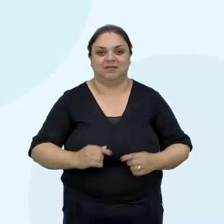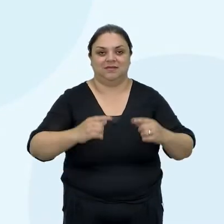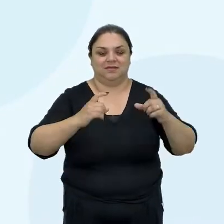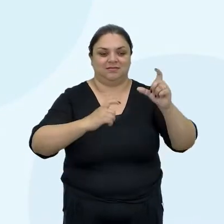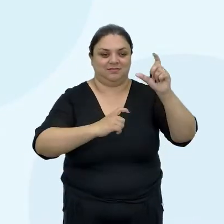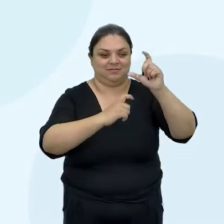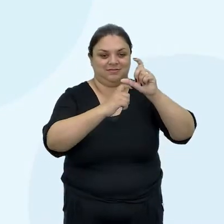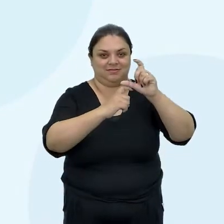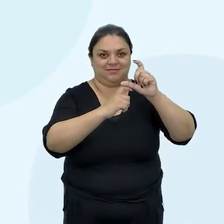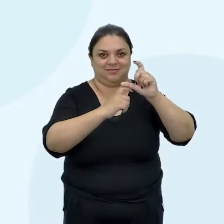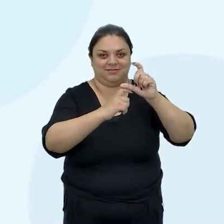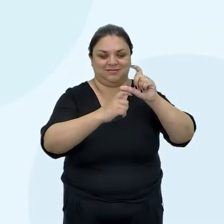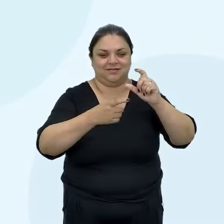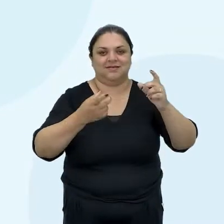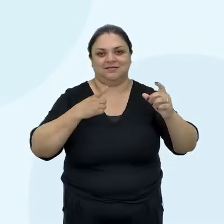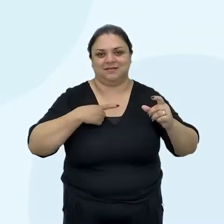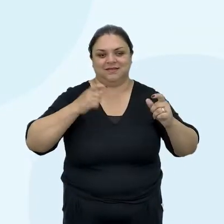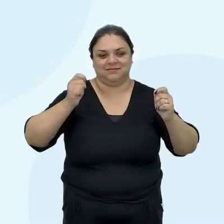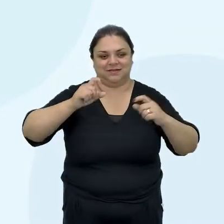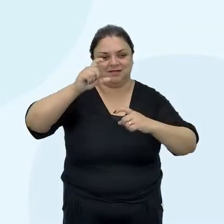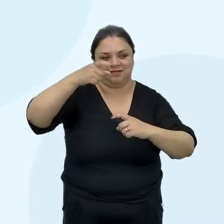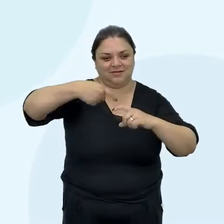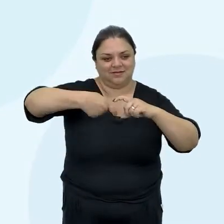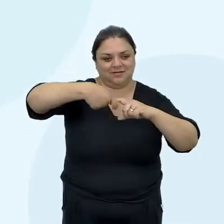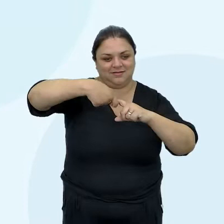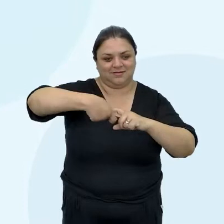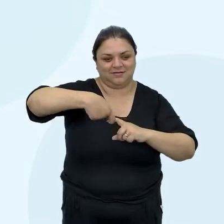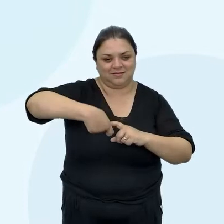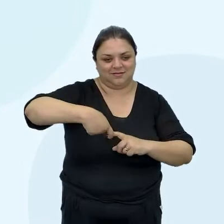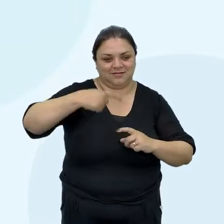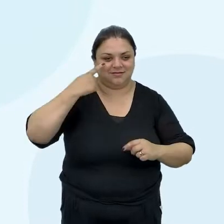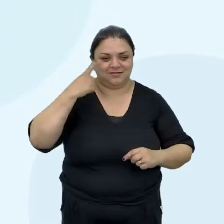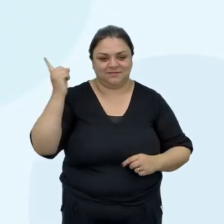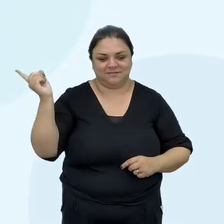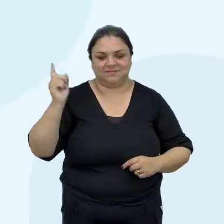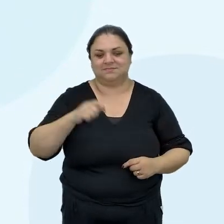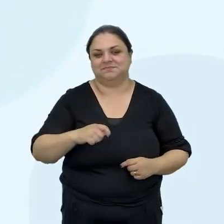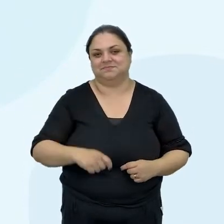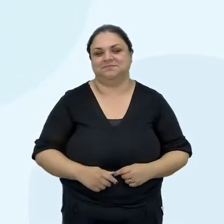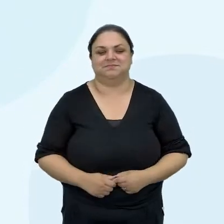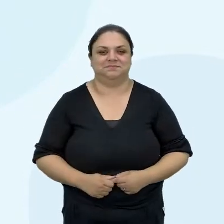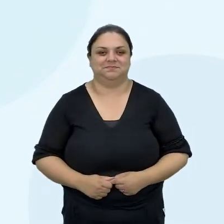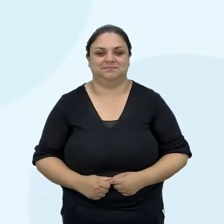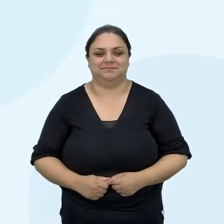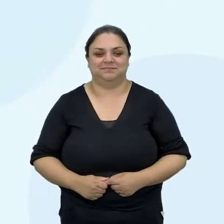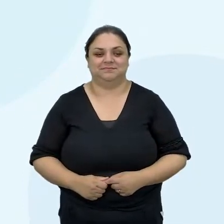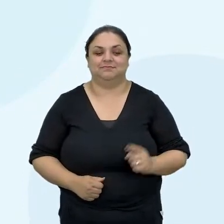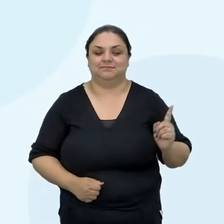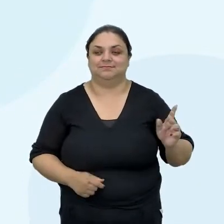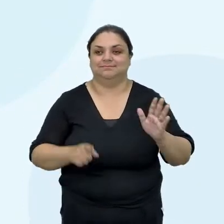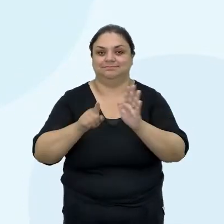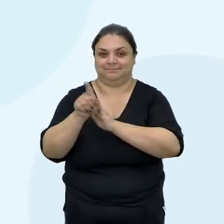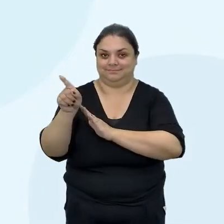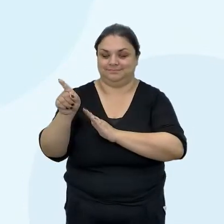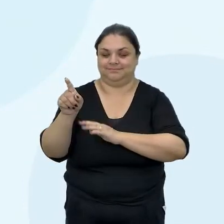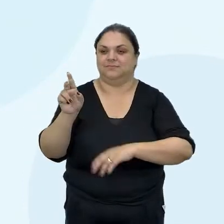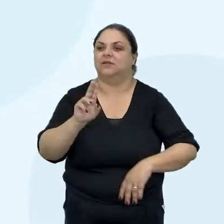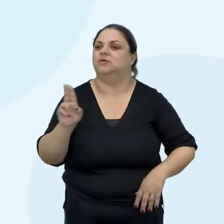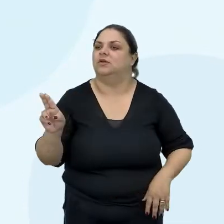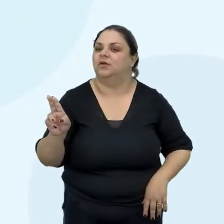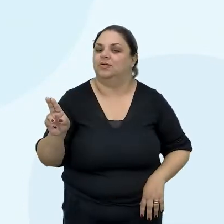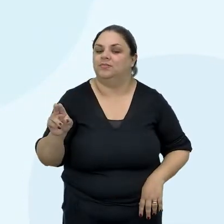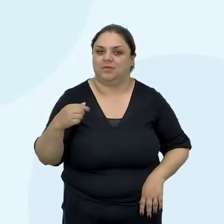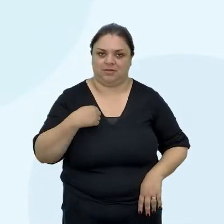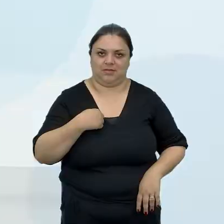se encaixa. Tipo é legal. quebra-cabeça mesmo. Exato. E você vai encaixando um bloco no outro. Exato. E aí ele pergunta o nome do usuário, e aí você pode... Aí